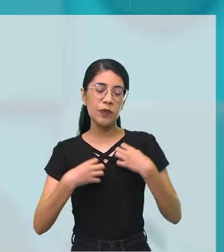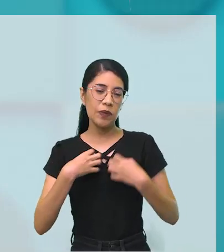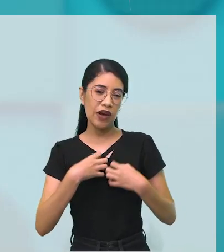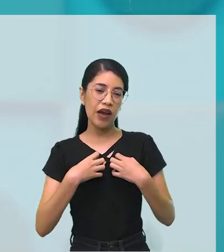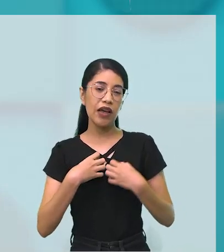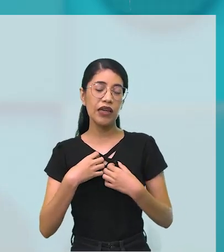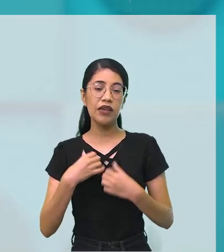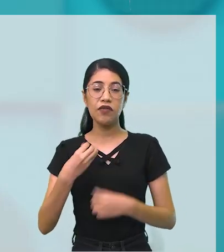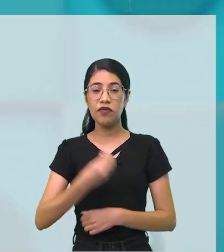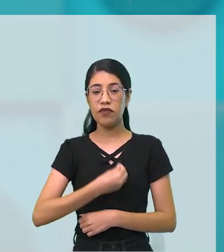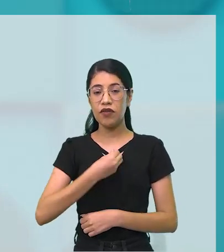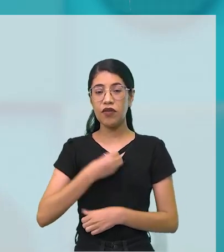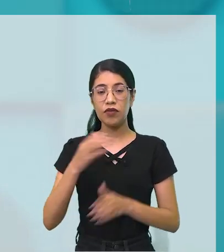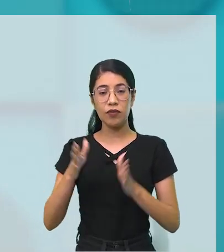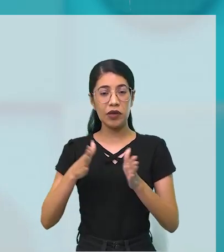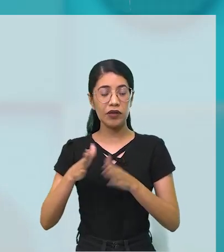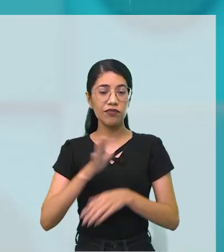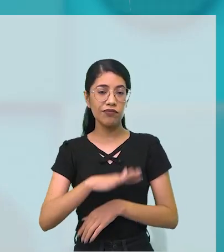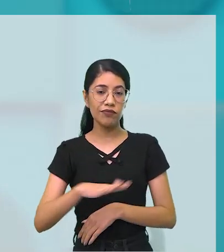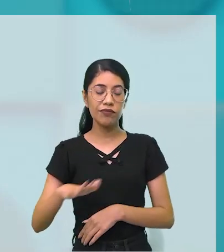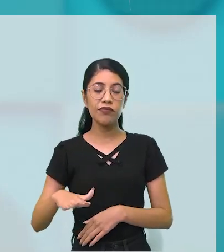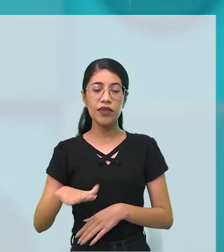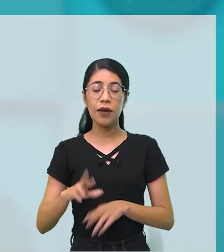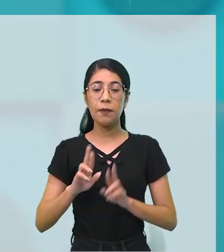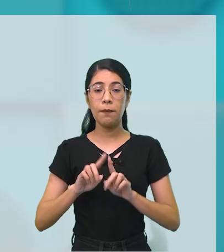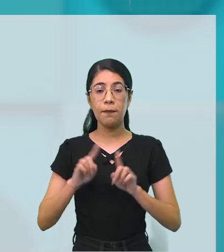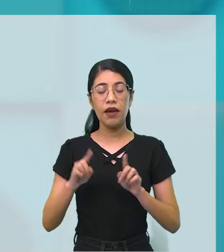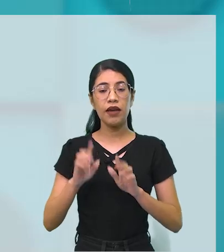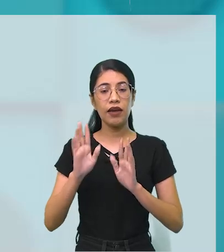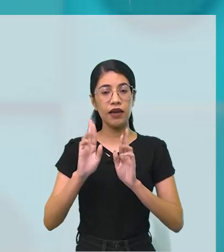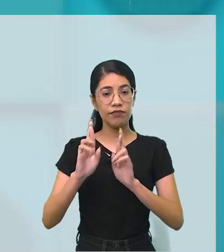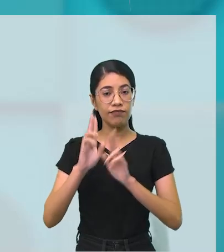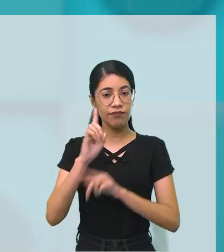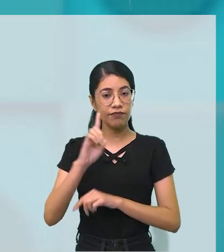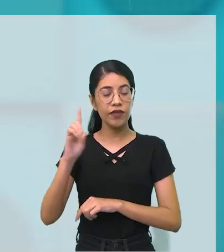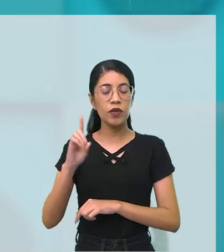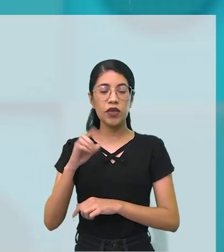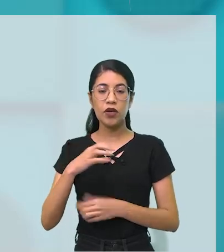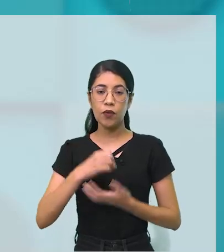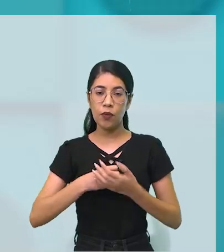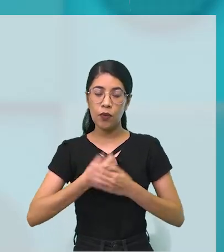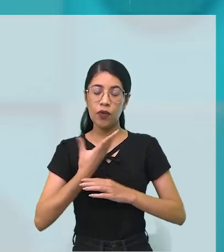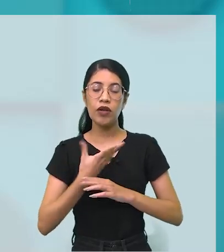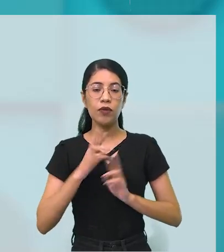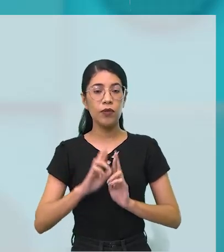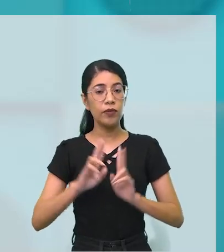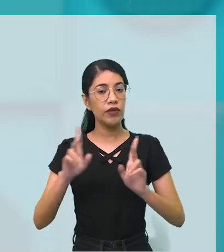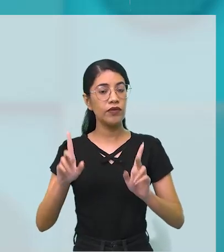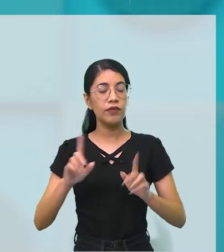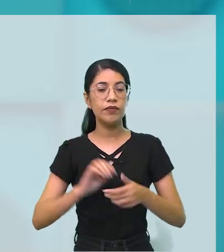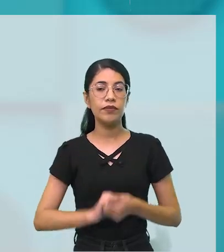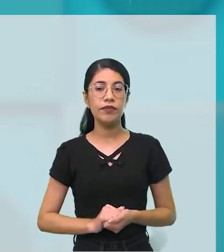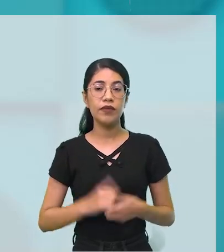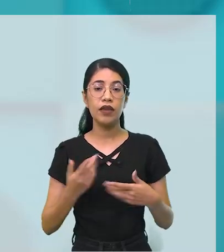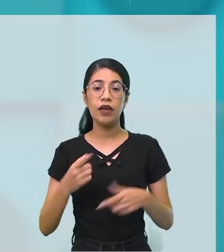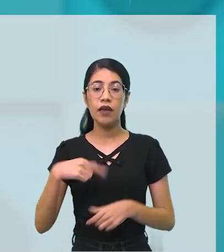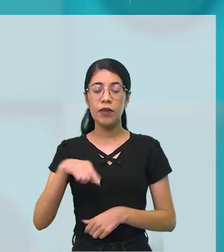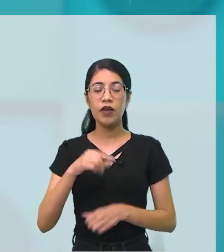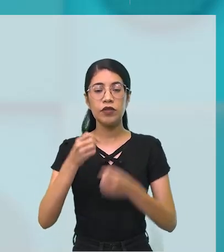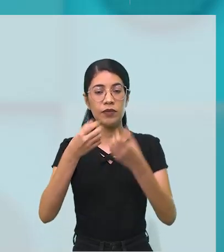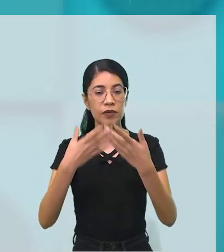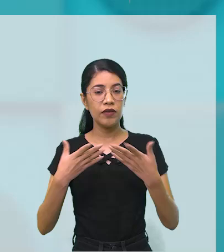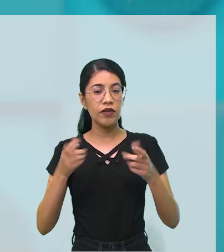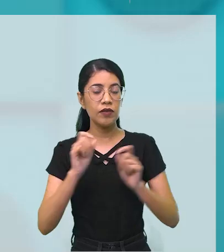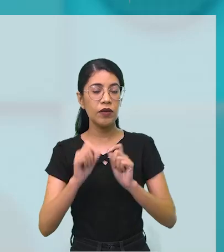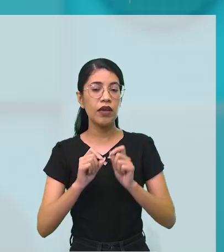da infância dele, que graças a Deus o nosso eu lírico não tem essa questão. Certo? E aí eu já falei para vocês que a gente faz o